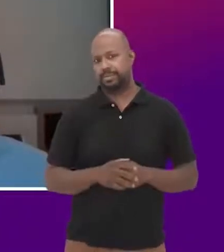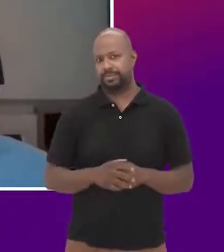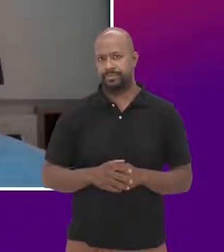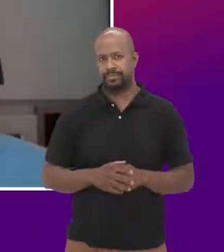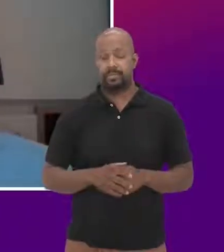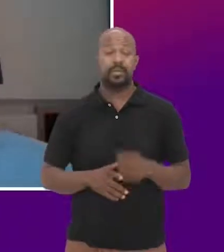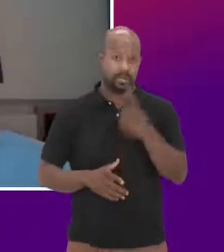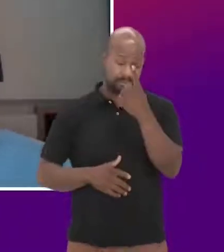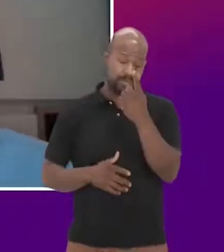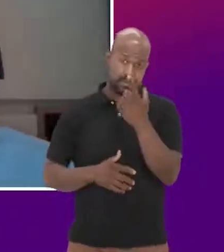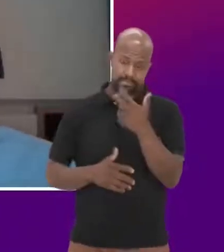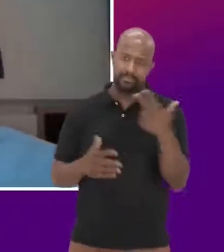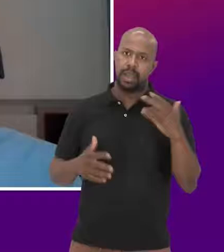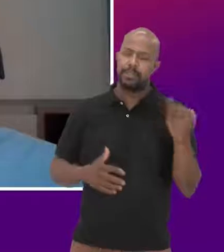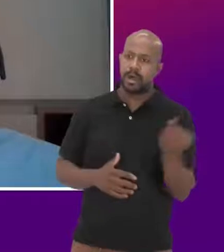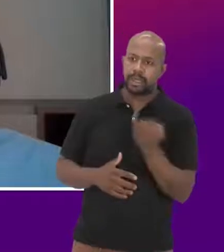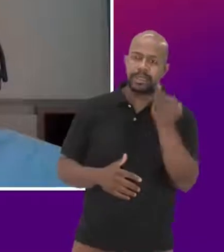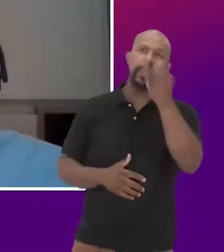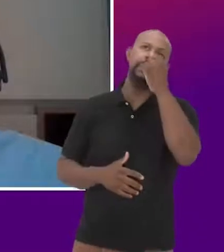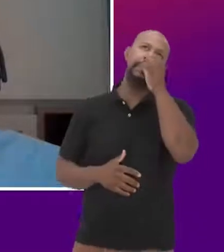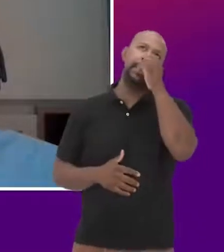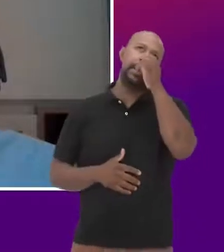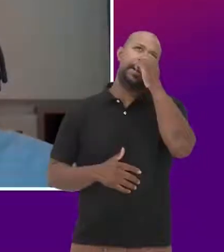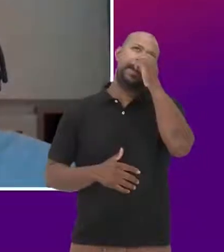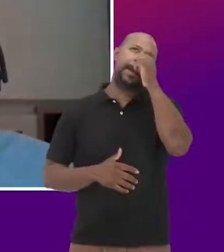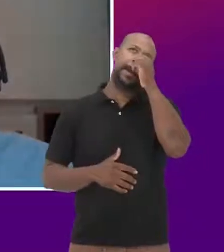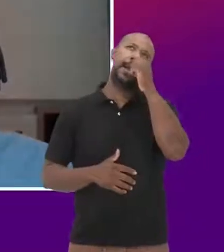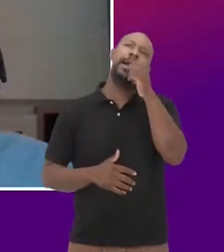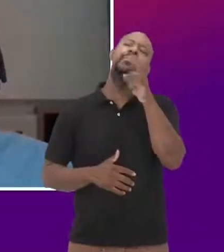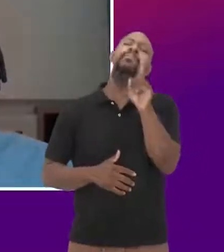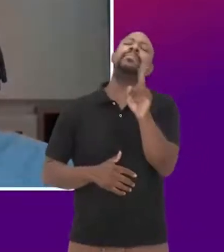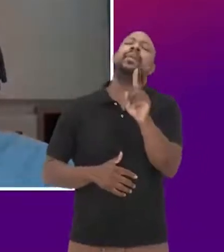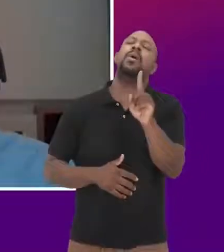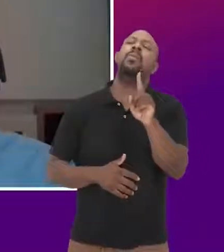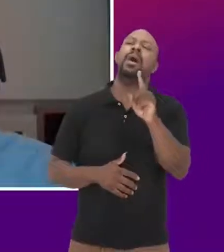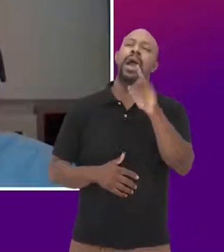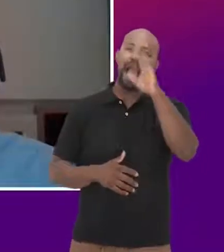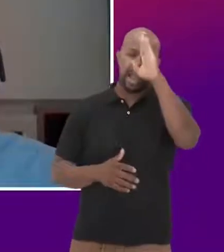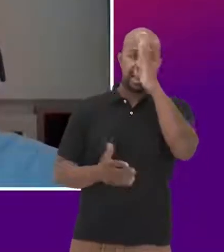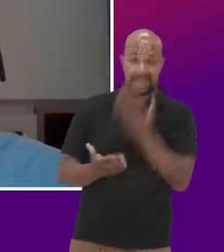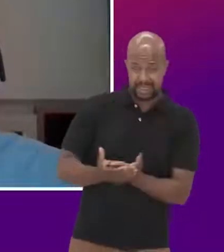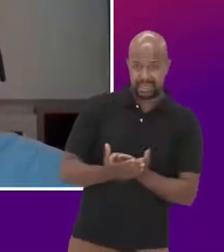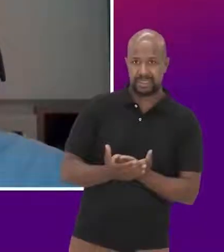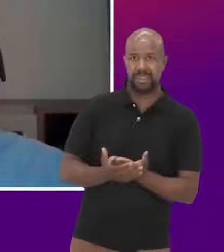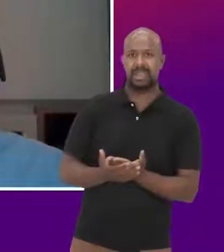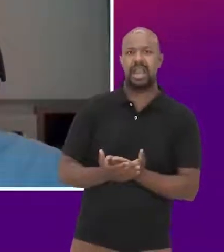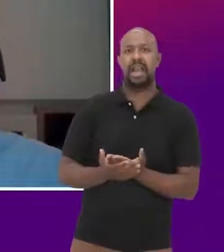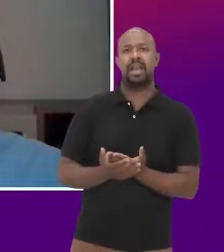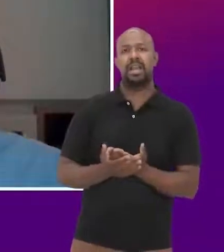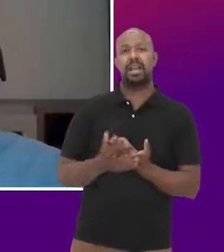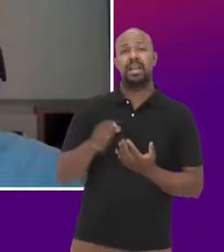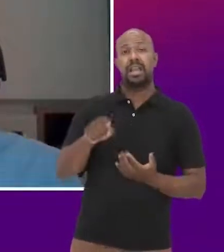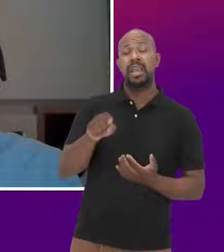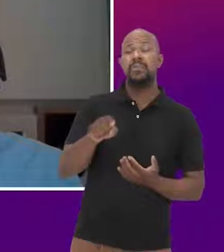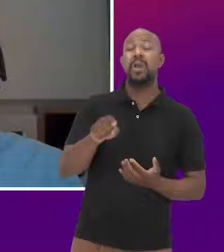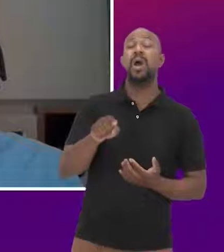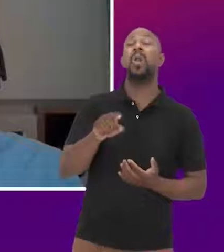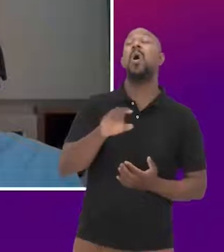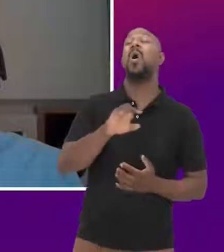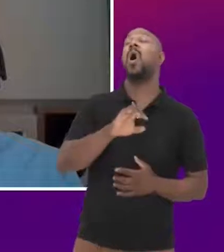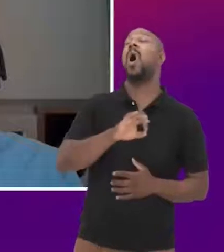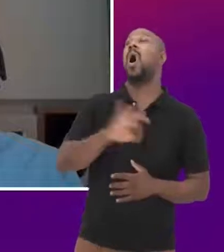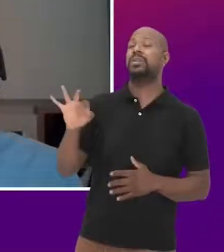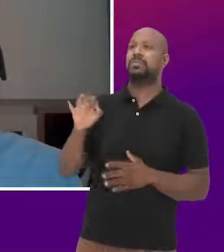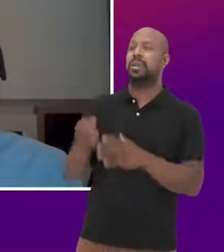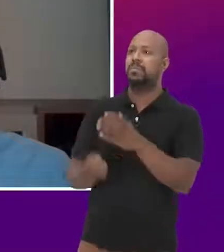Uma coisa muito importante também é não acreditar que, pelo ótimo